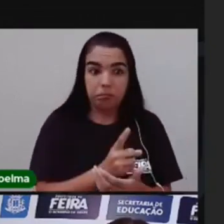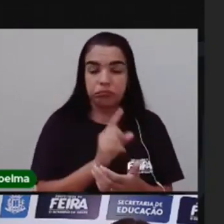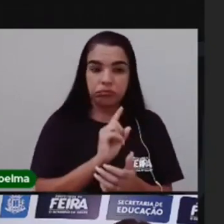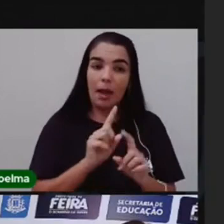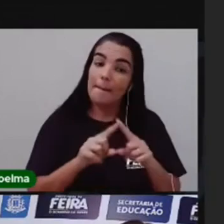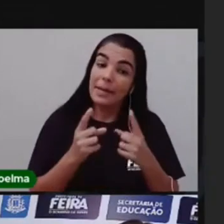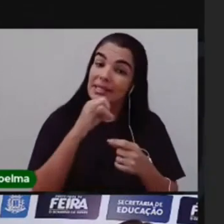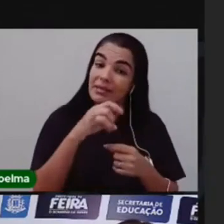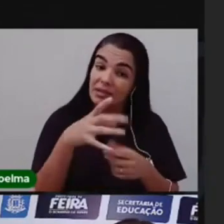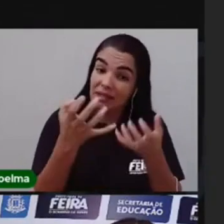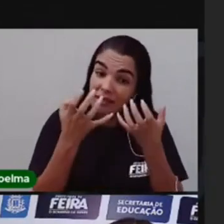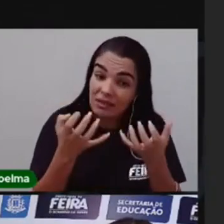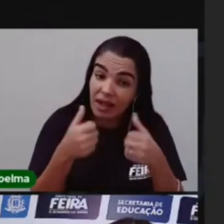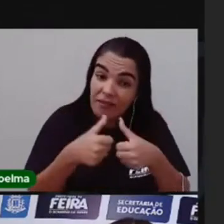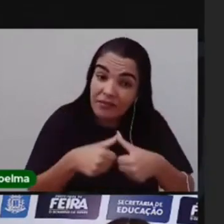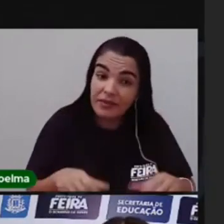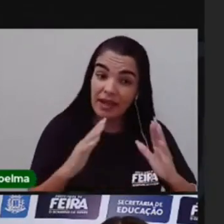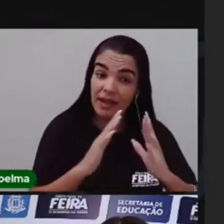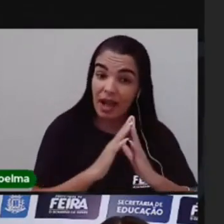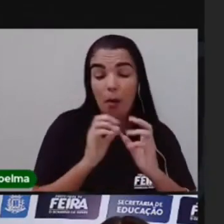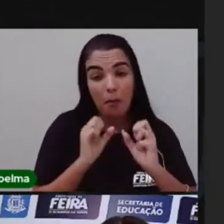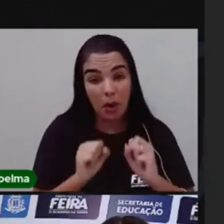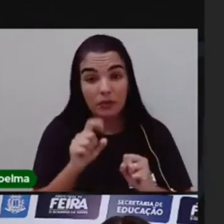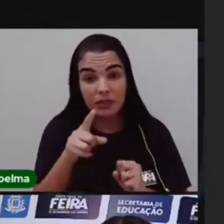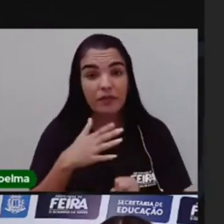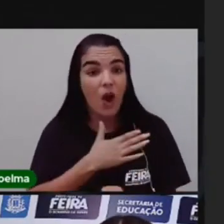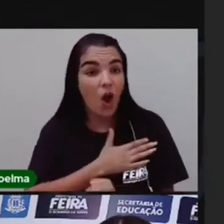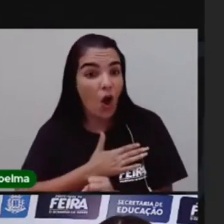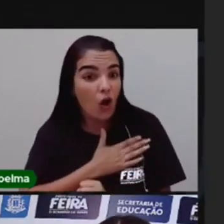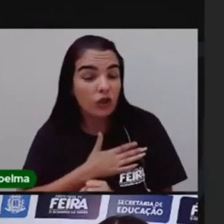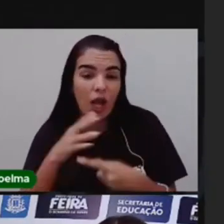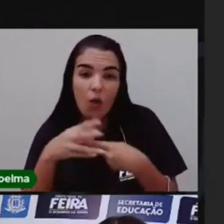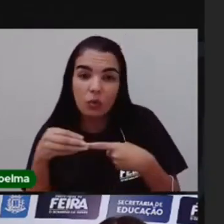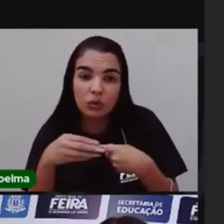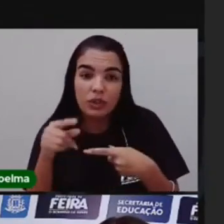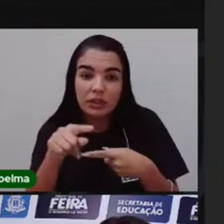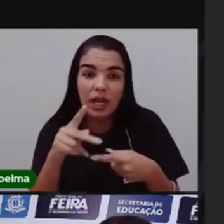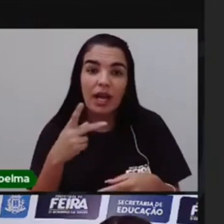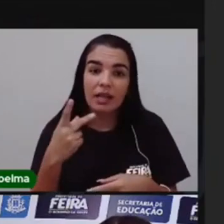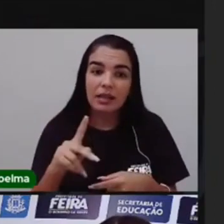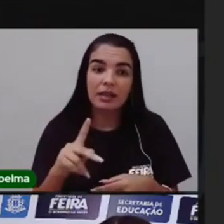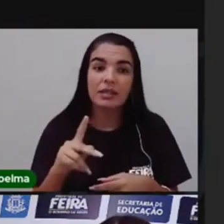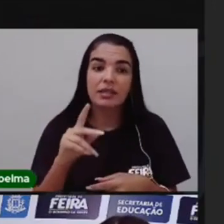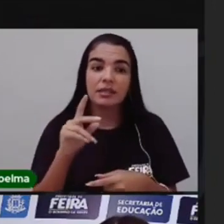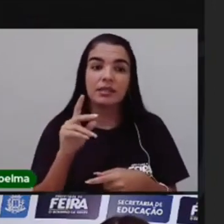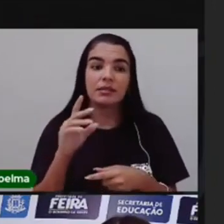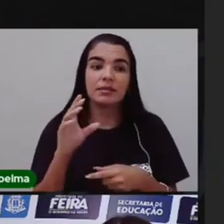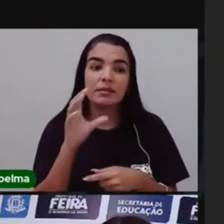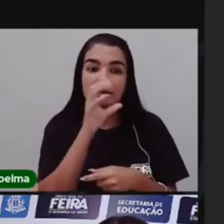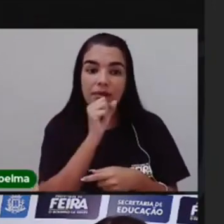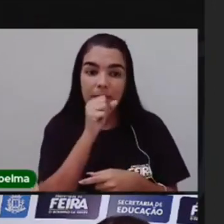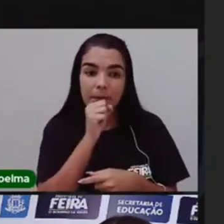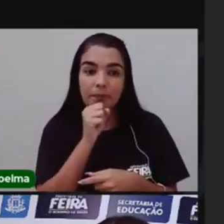se vocês tiverem esse material em casa, façam, que vocês vão utilizar isso aqui no sábado, tá? Já